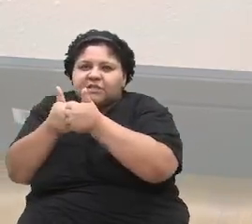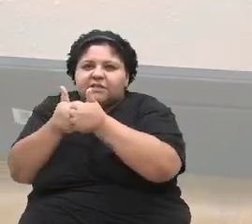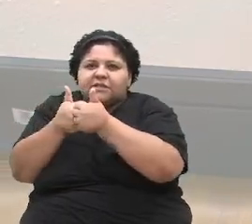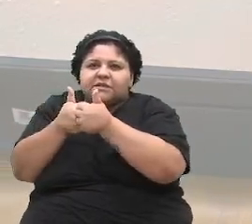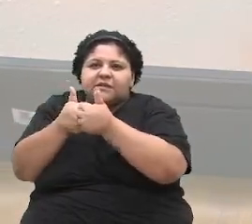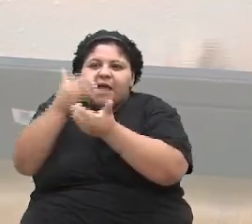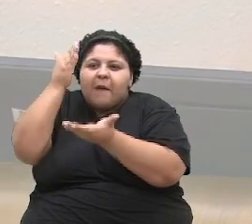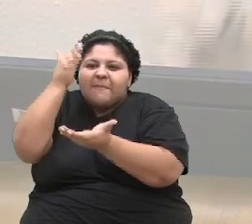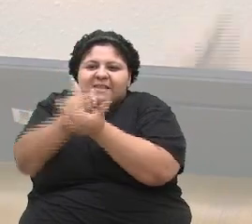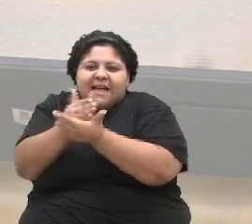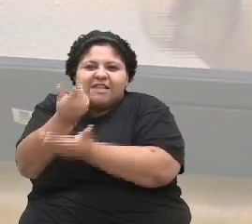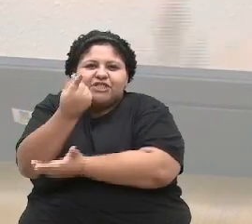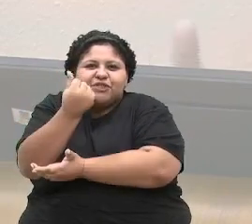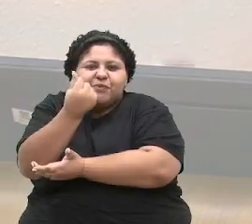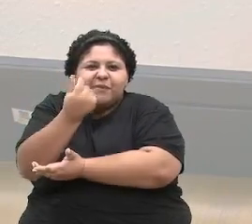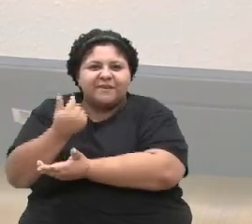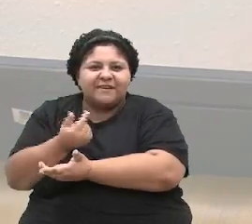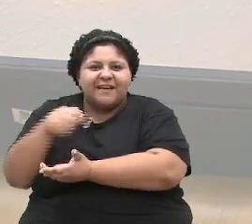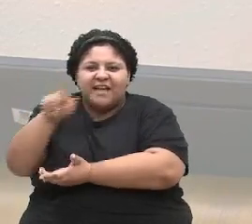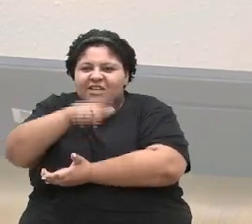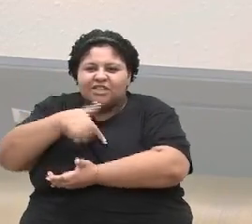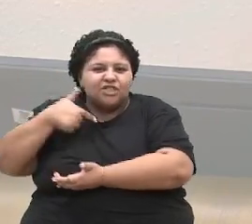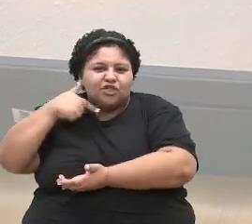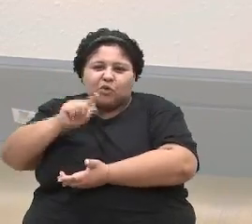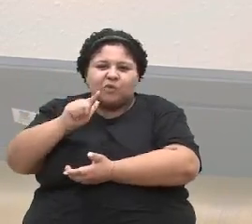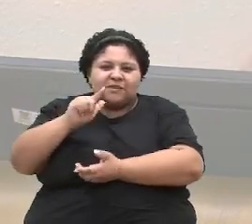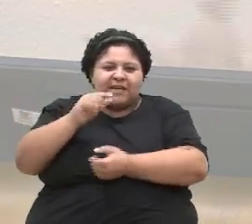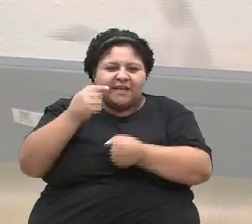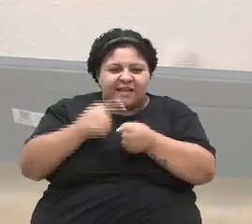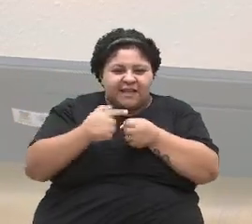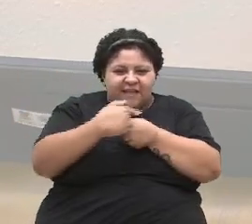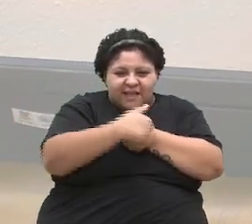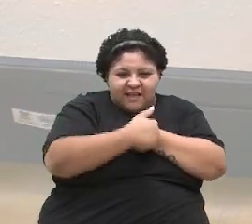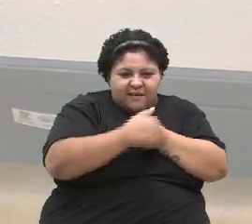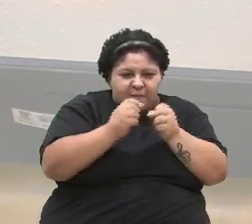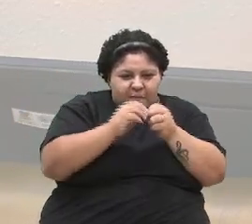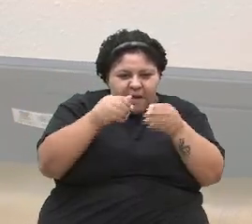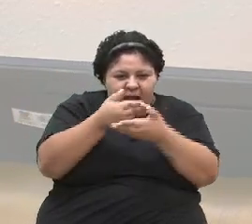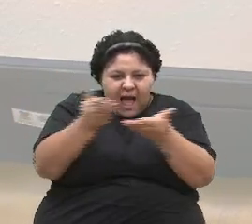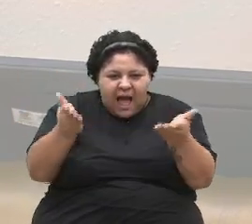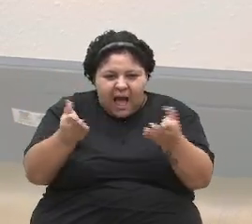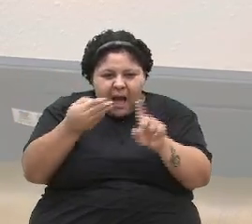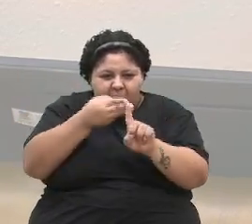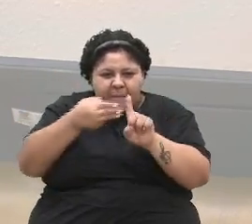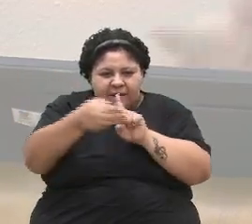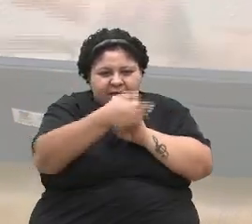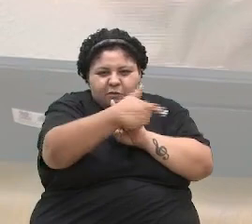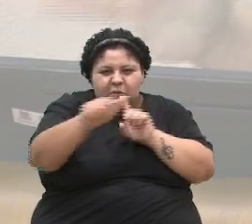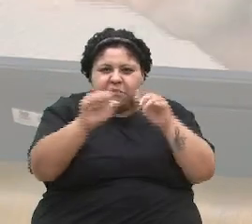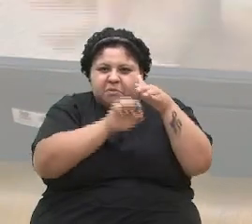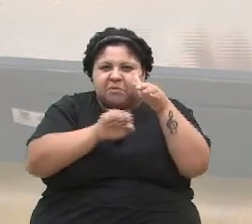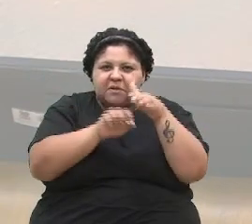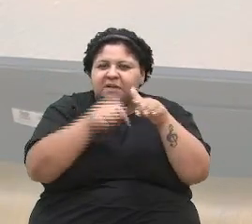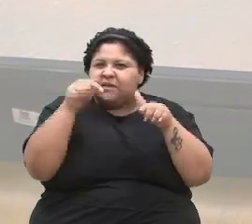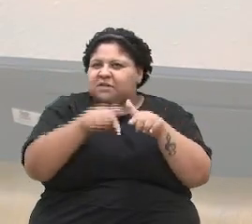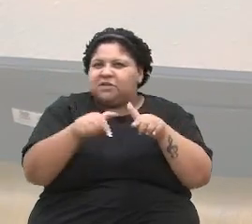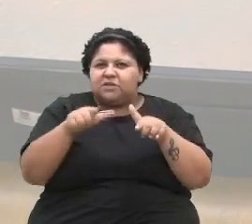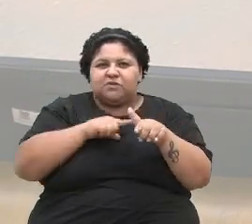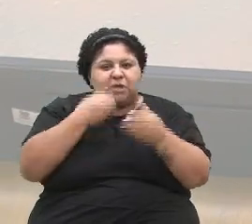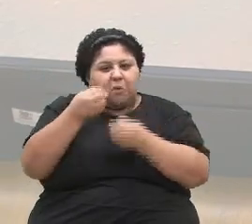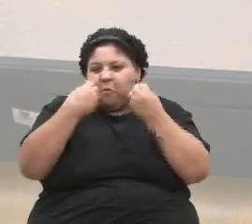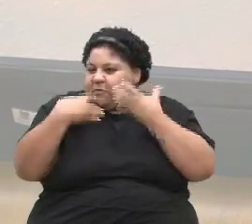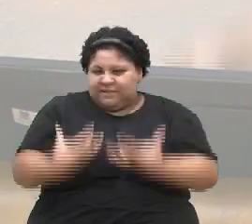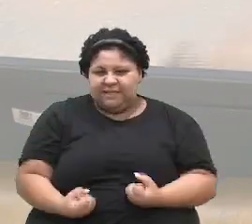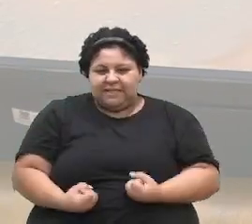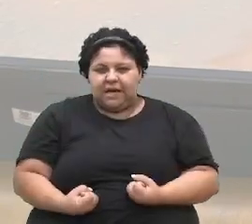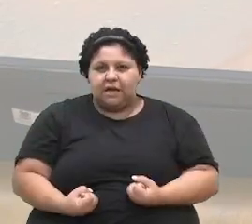do preço e a gente não consegue que Caxias do Sul abra o mercado para essas outras empresas. Então, isso é inadmissível nesse ponto